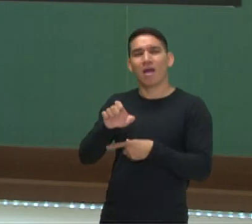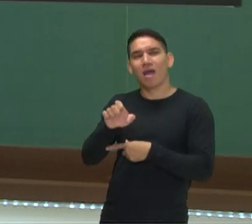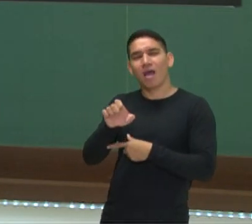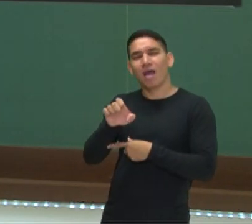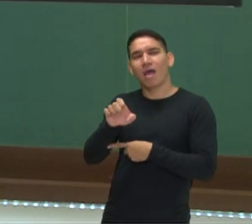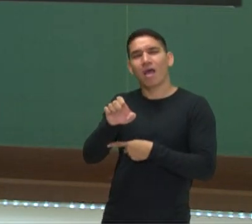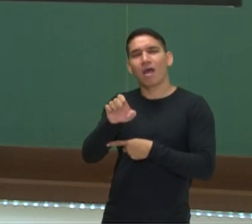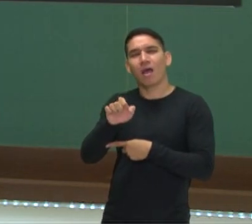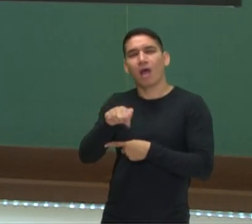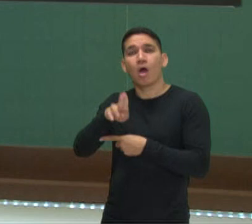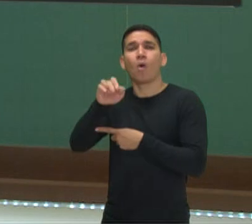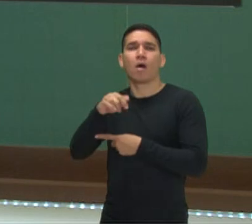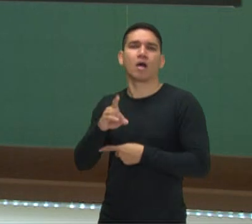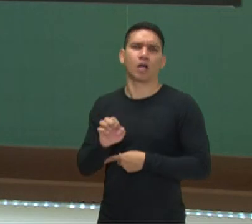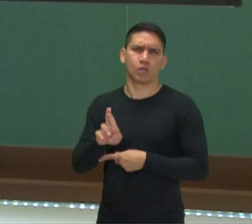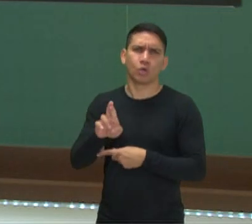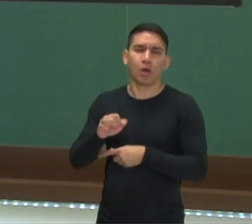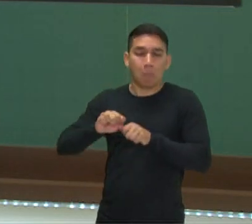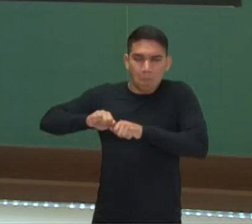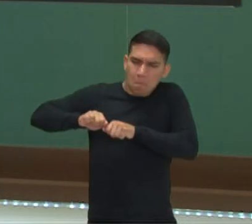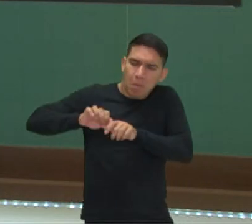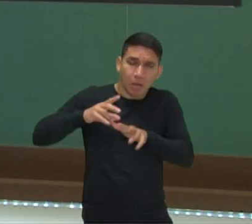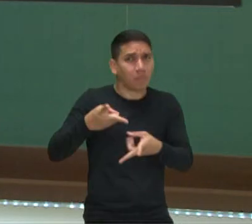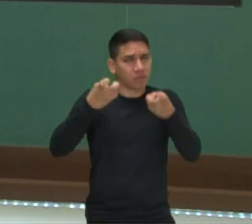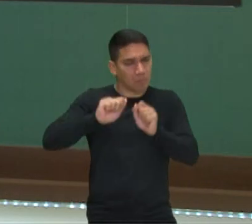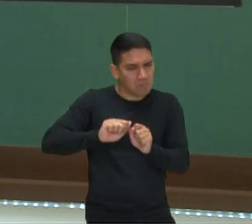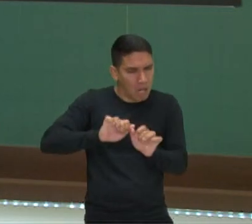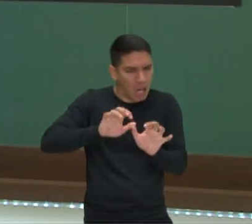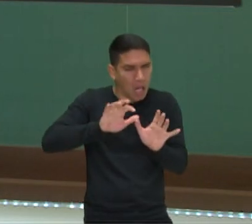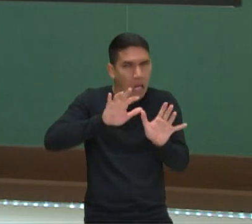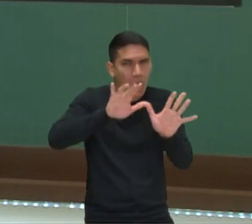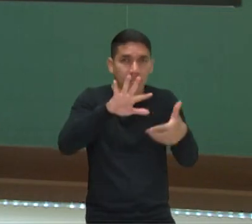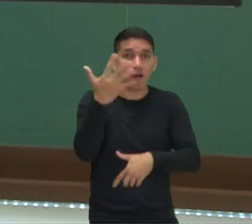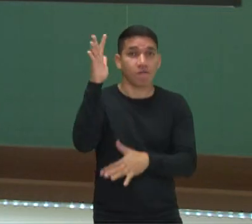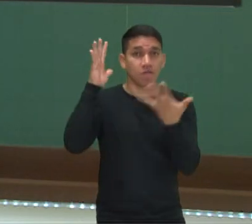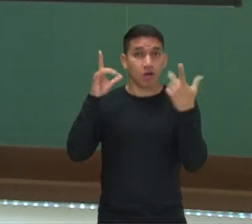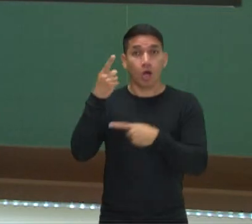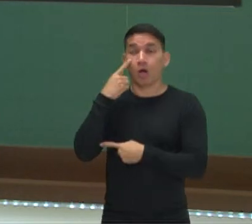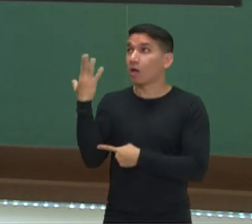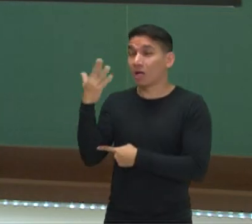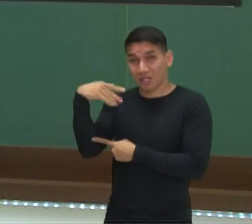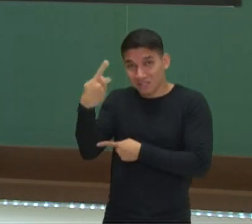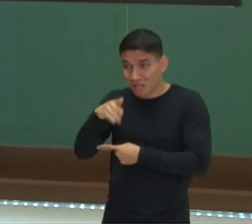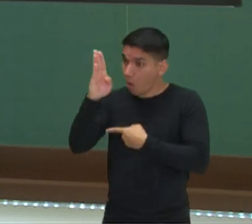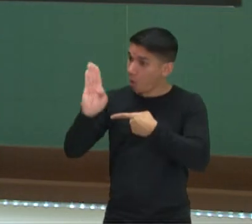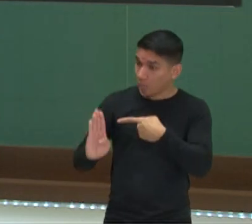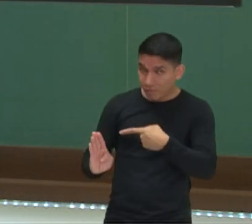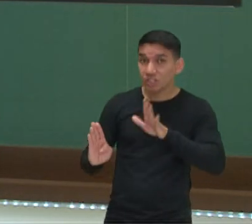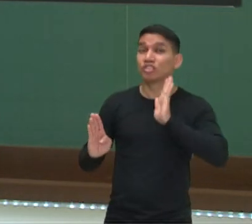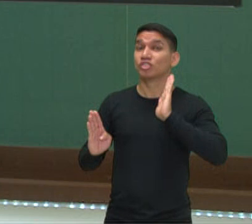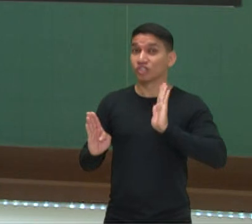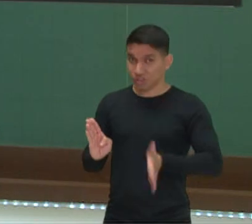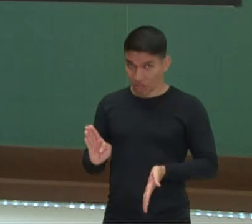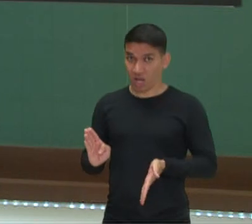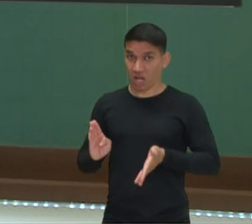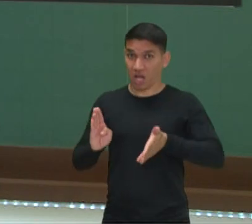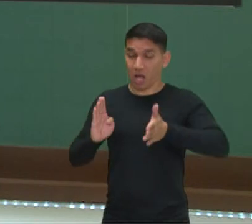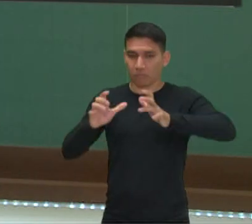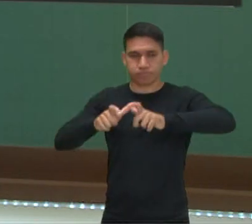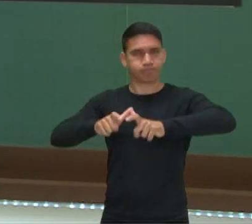Então, olha a extensão dessa floresta. Se no Brasil, a parte que ela ocupa no Brasil já